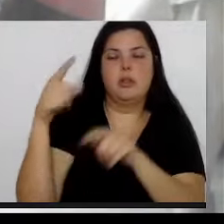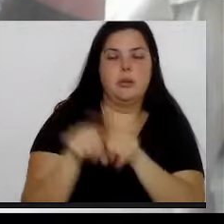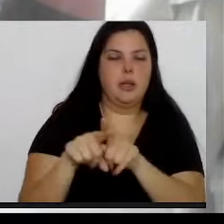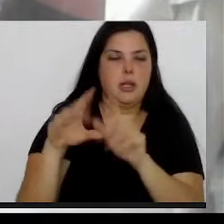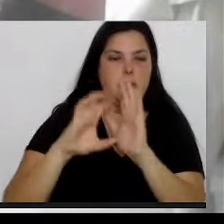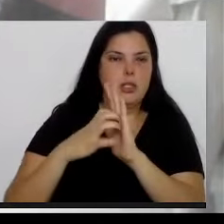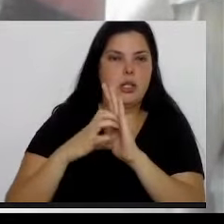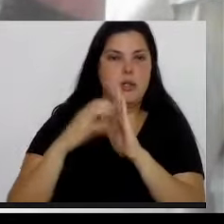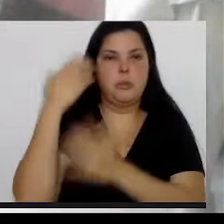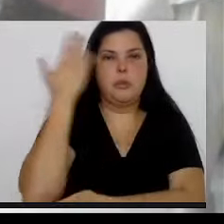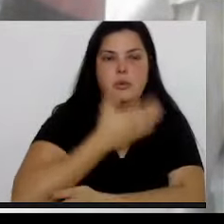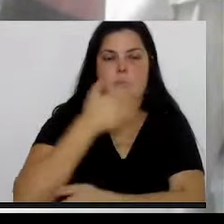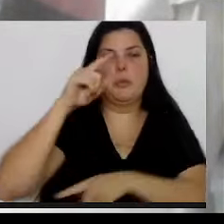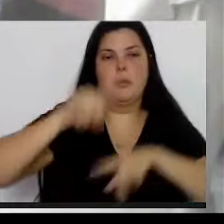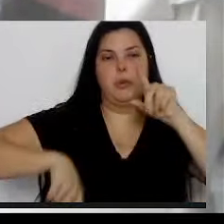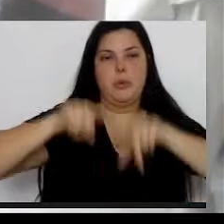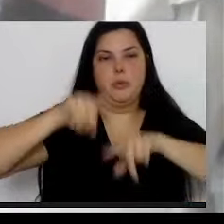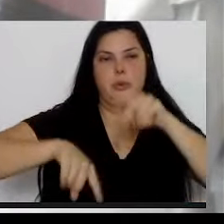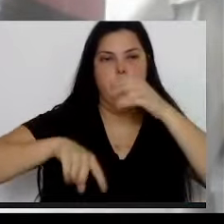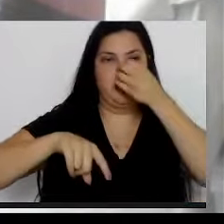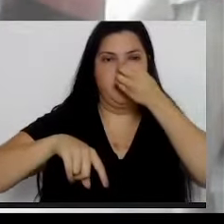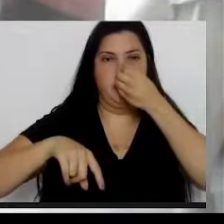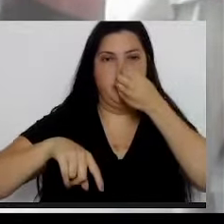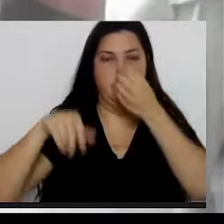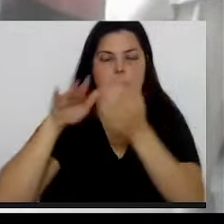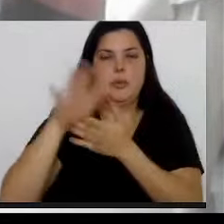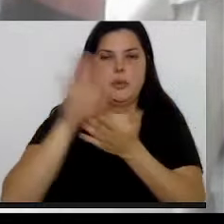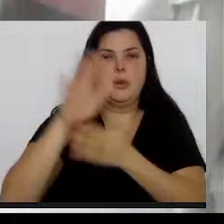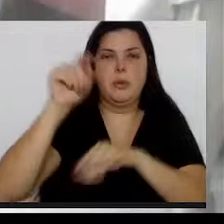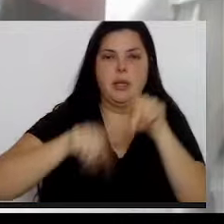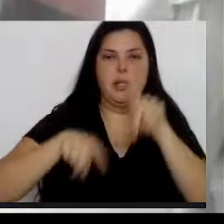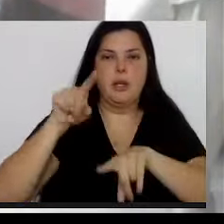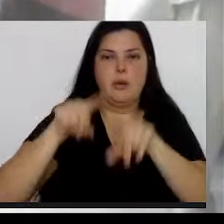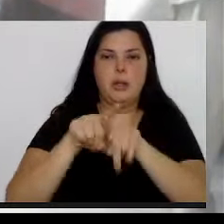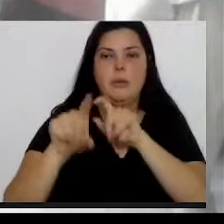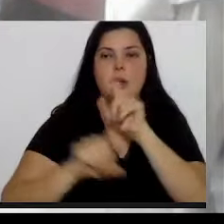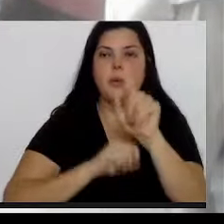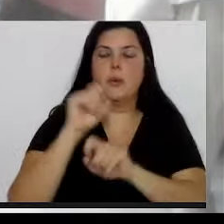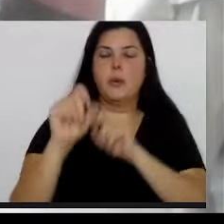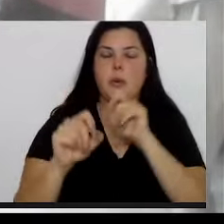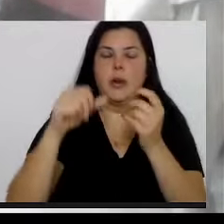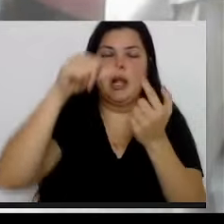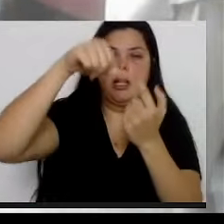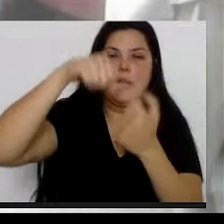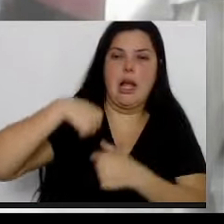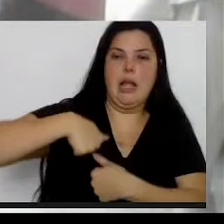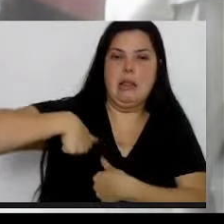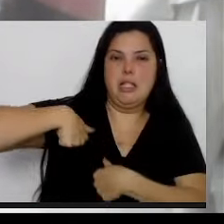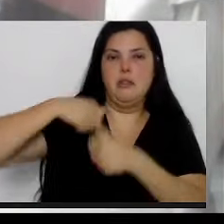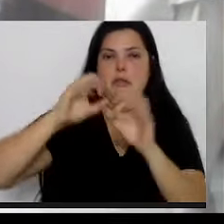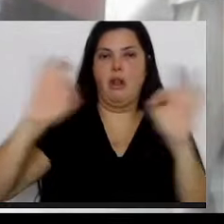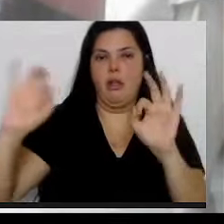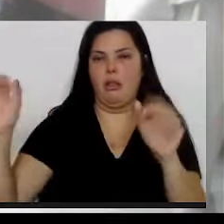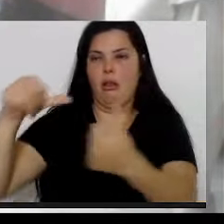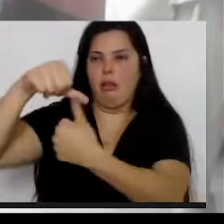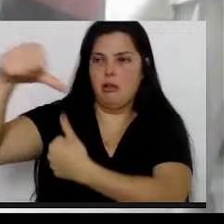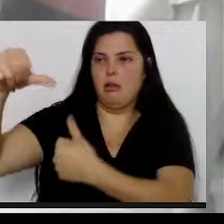seja comprovação de produção de matéria de campanha, adesivos, etc., em seu nome.